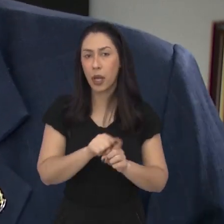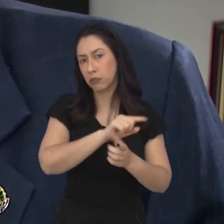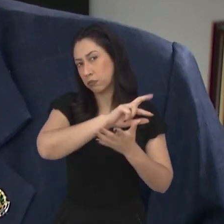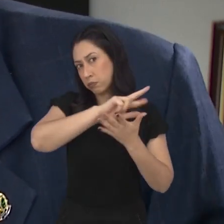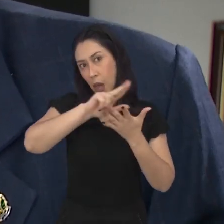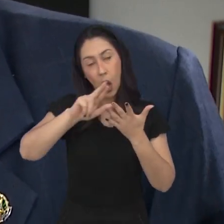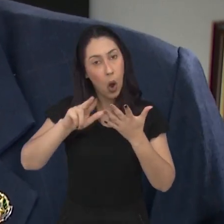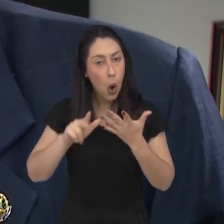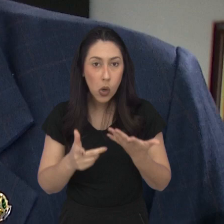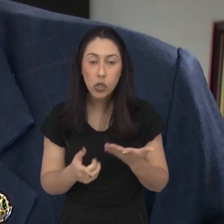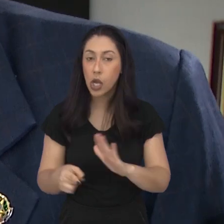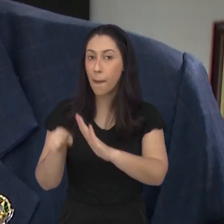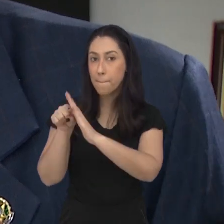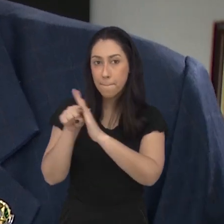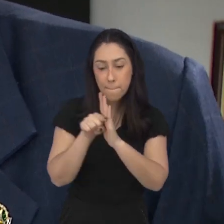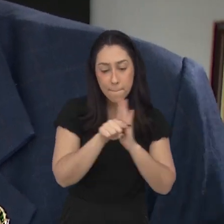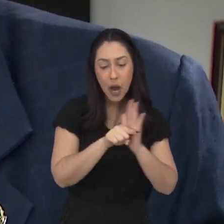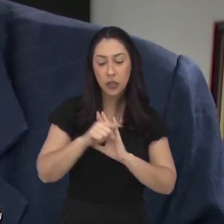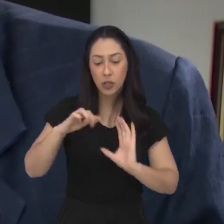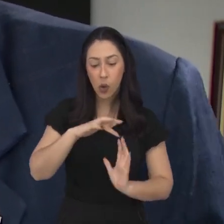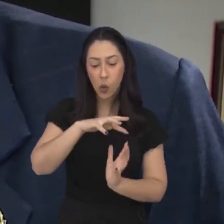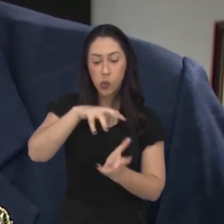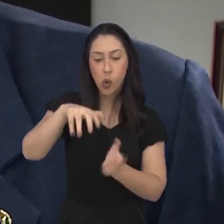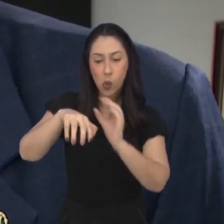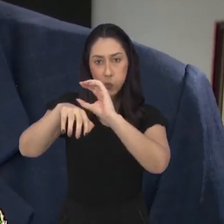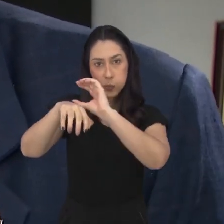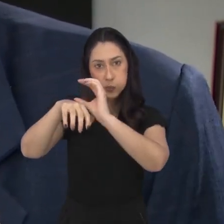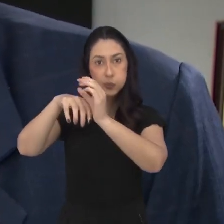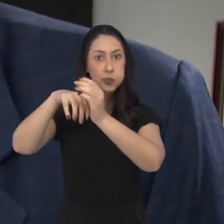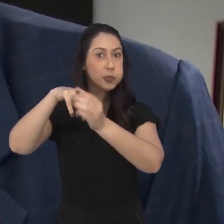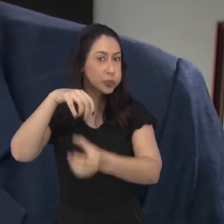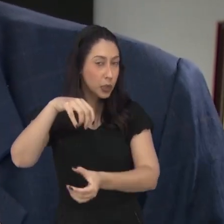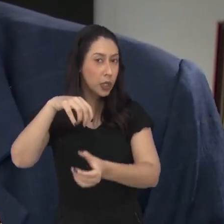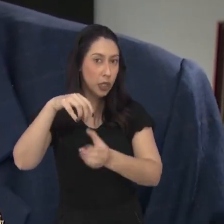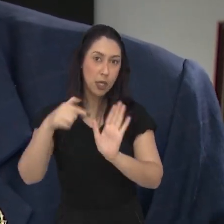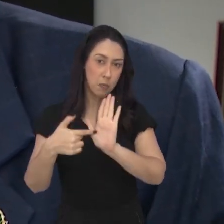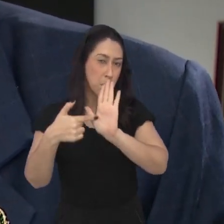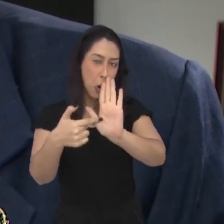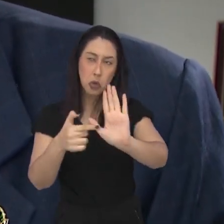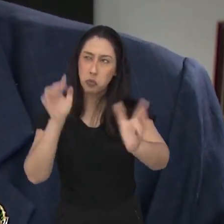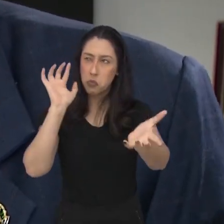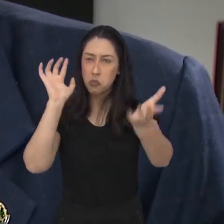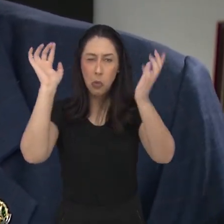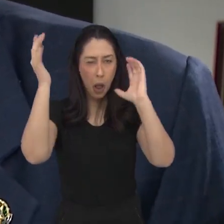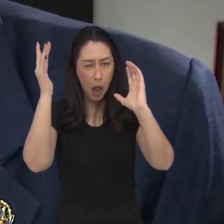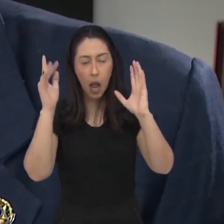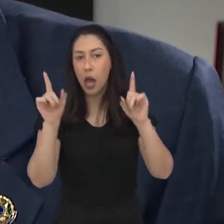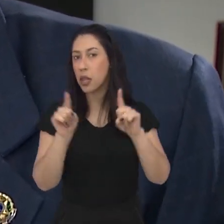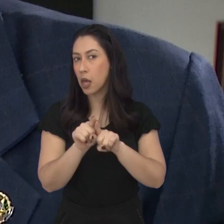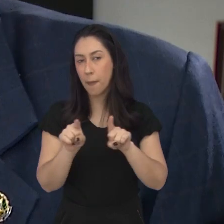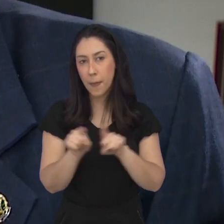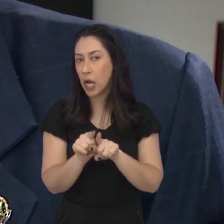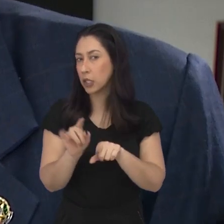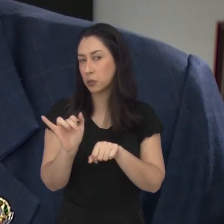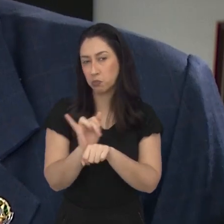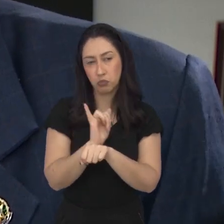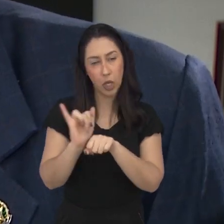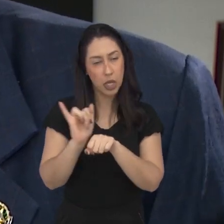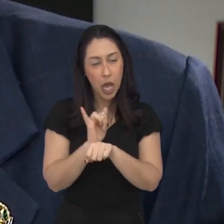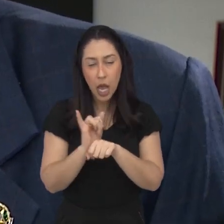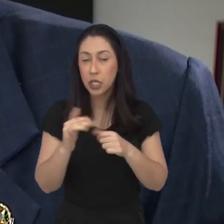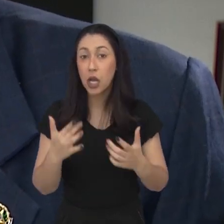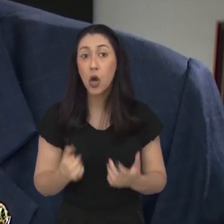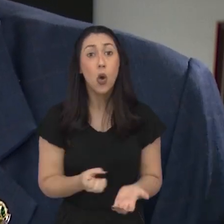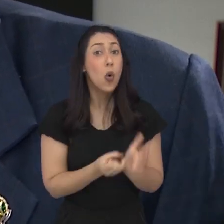Aí tem os outros programas, que são os programas meteorológicos, que todo mundo assiste todos os dias nos jornais, os desenvolvimentos dos